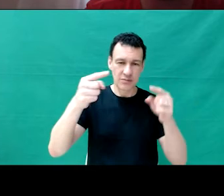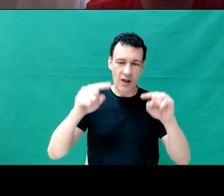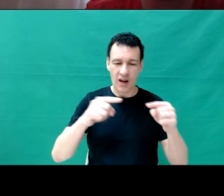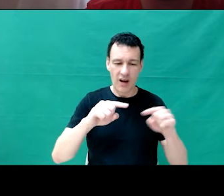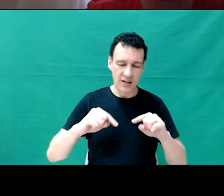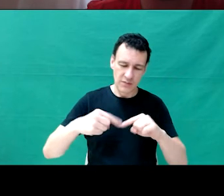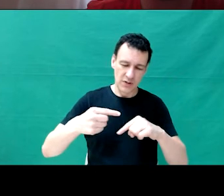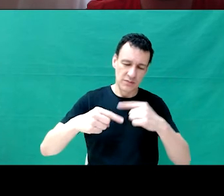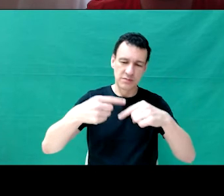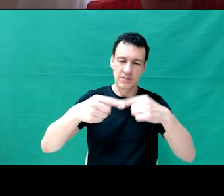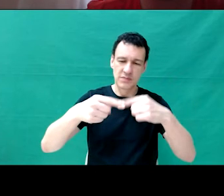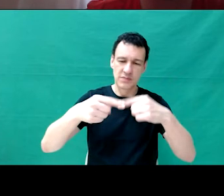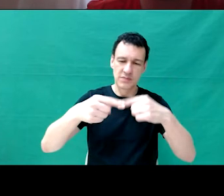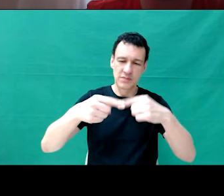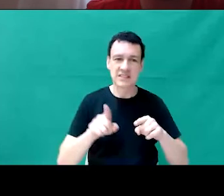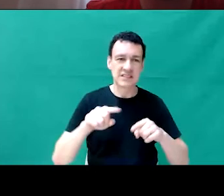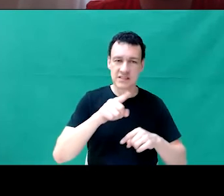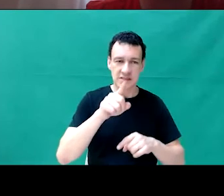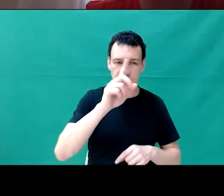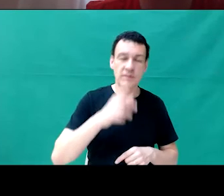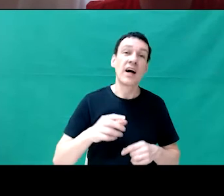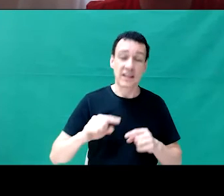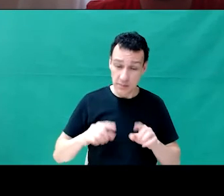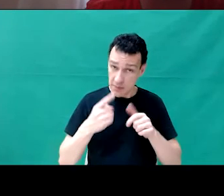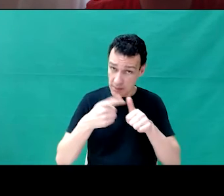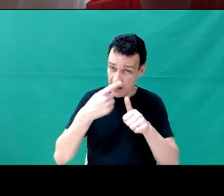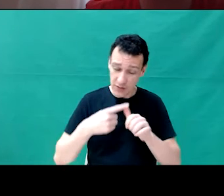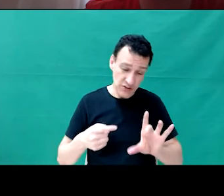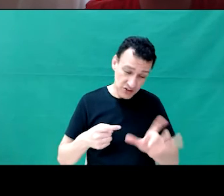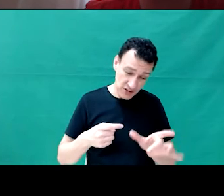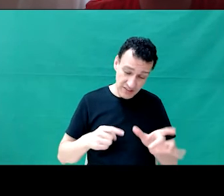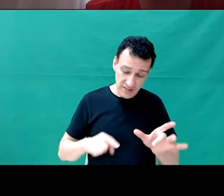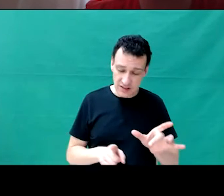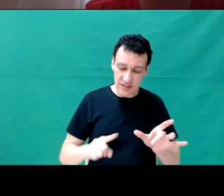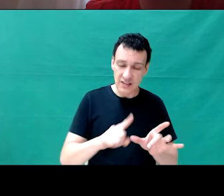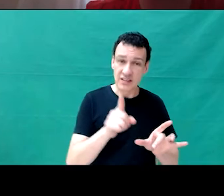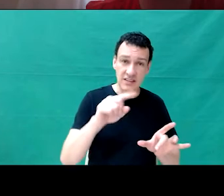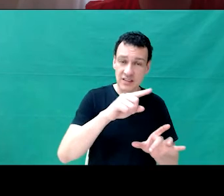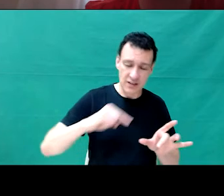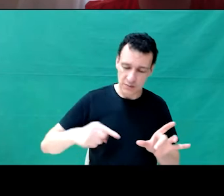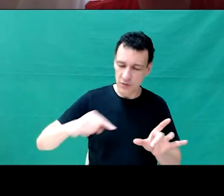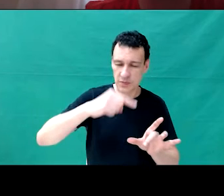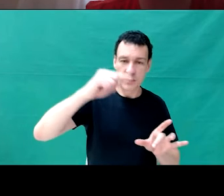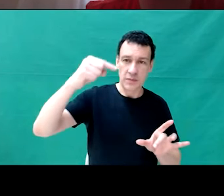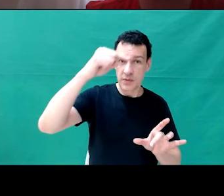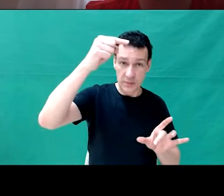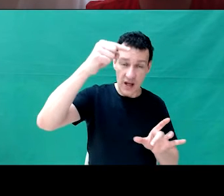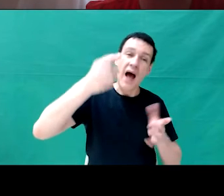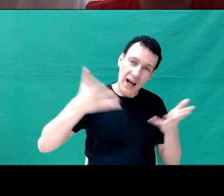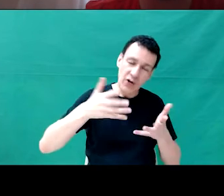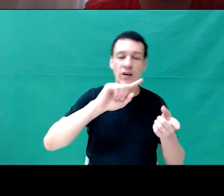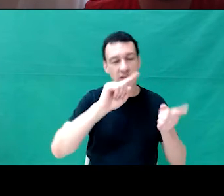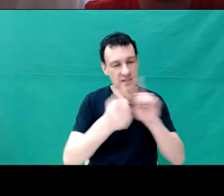E depois ele vai fazer um teste de Tab agora, que ele está fazendo, para ver se o Tab também não vai ficar preso em alguma parte